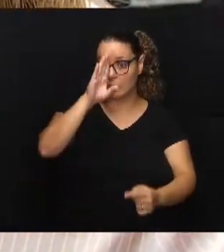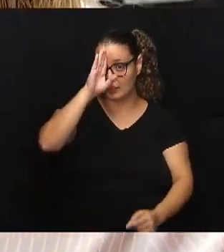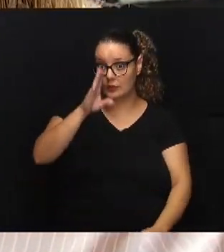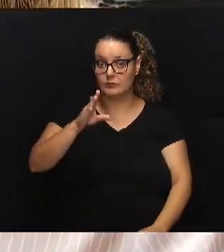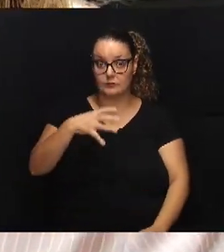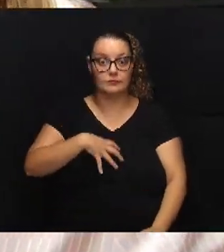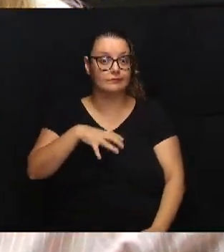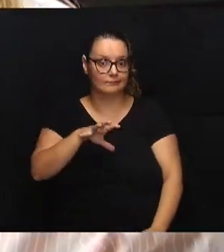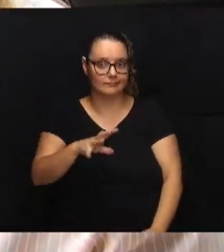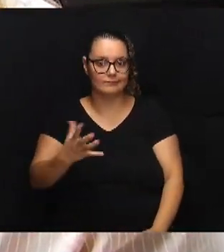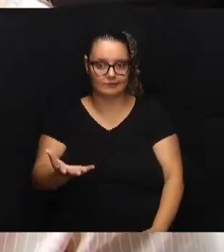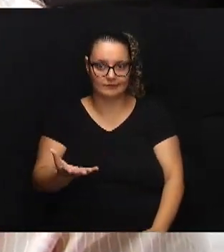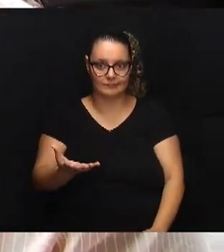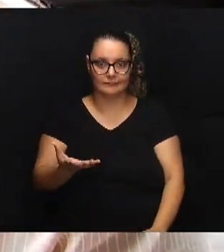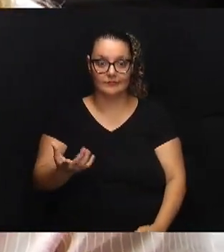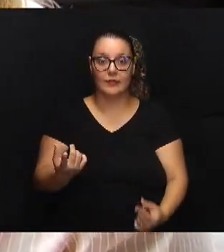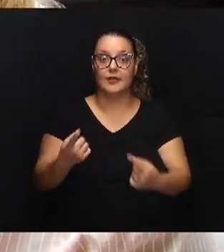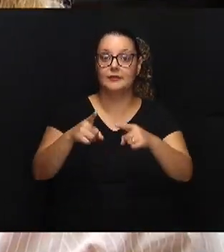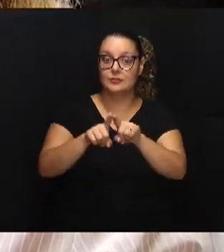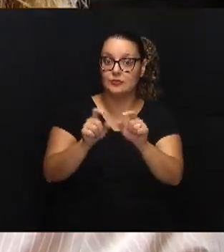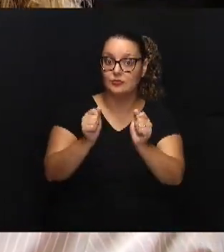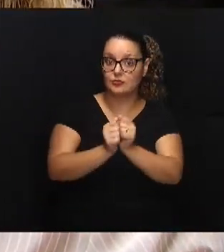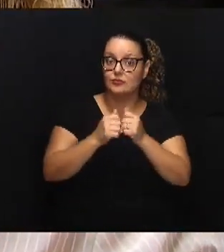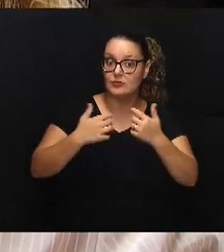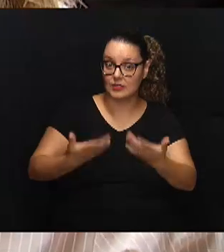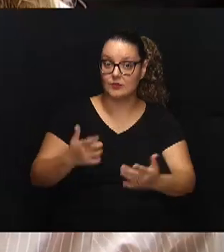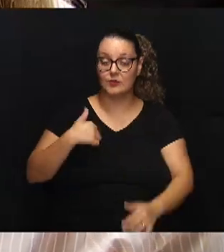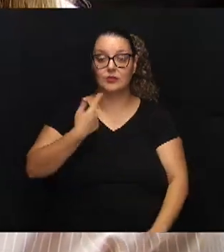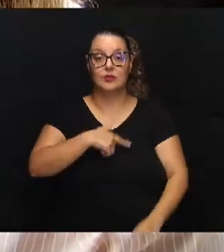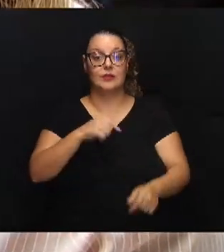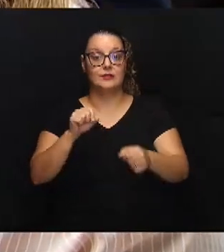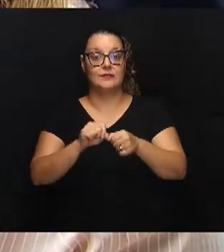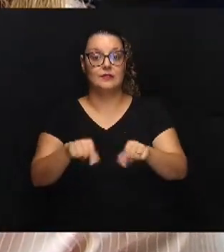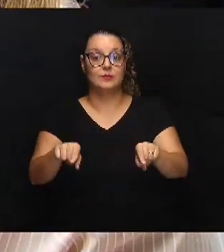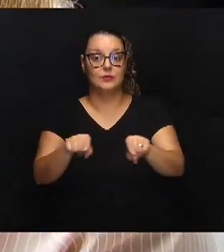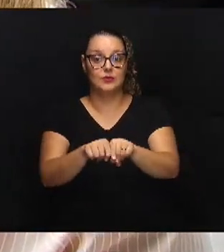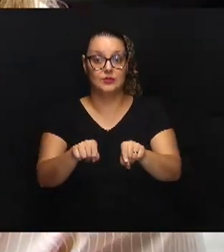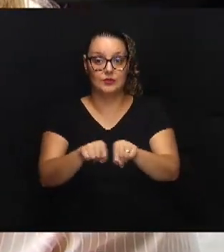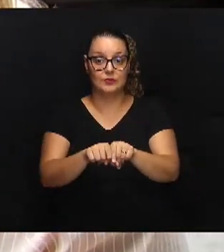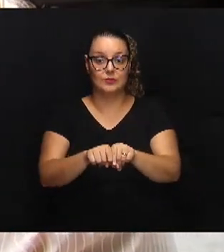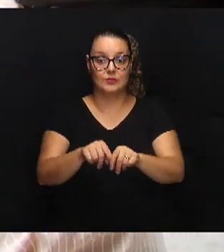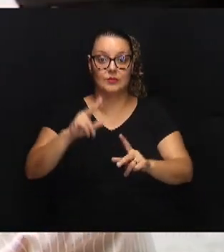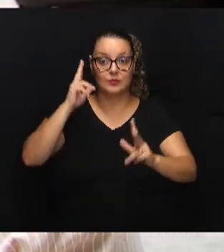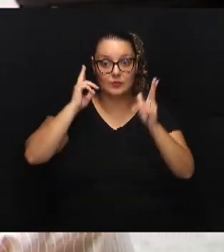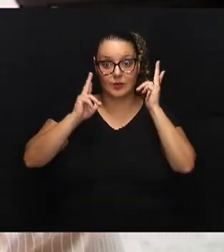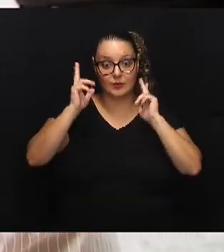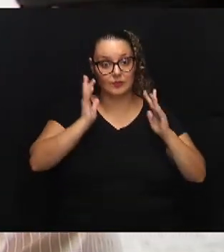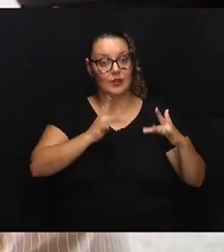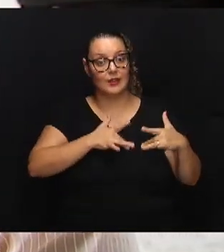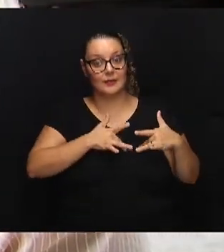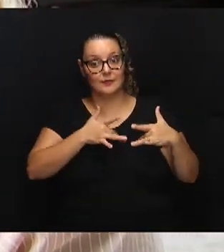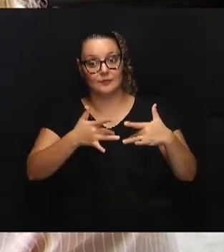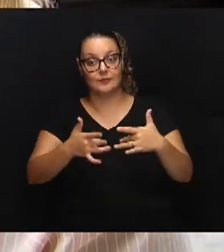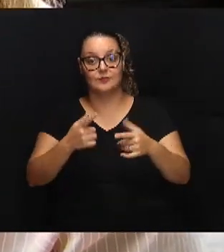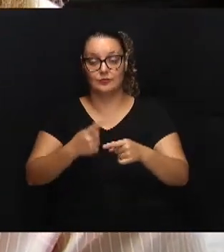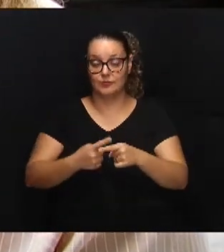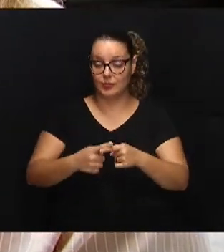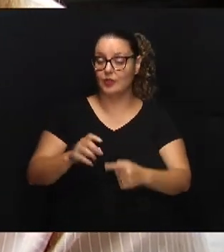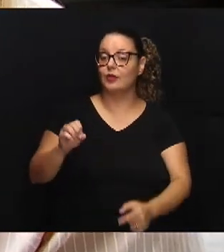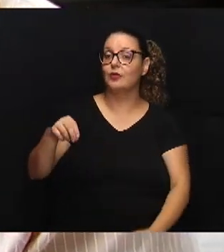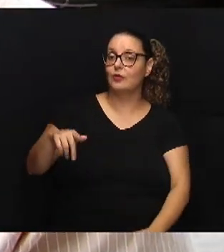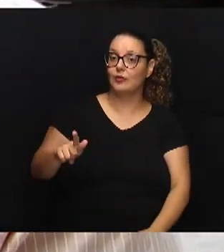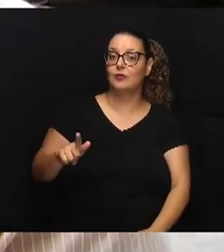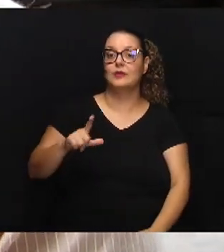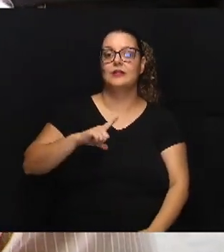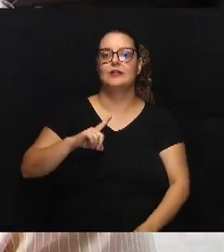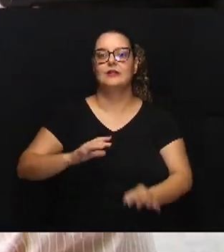era esse. Aliado a isso, nós fizemos também o corte solidário, porque a ONG tem uma